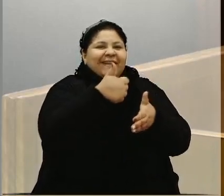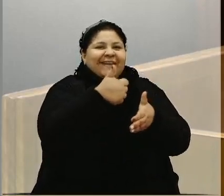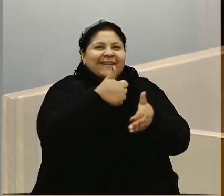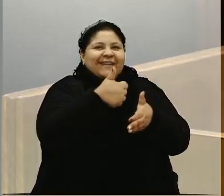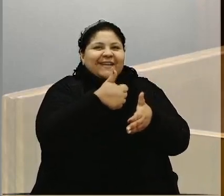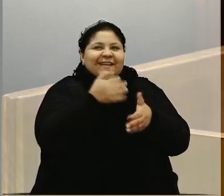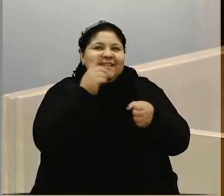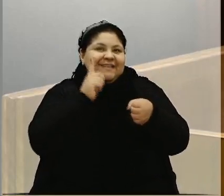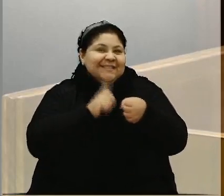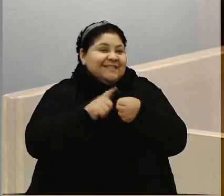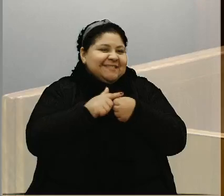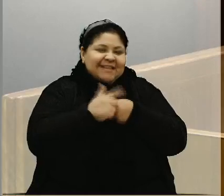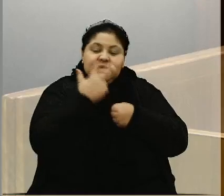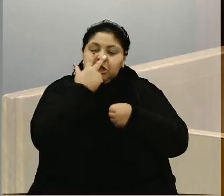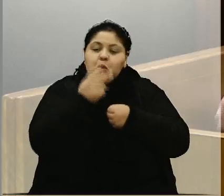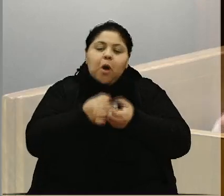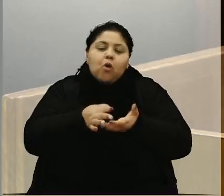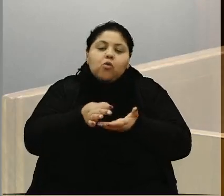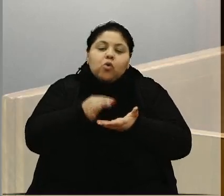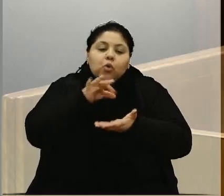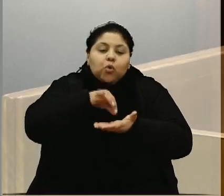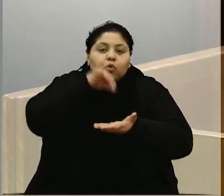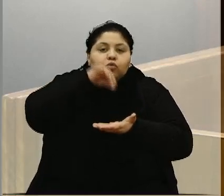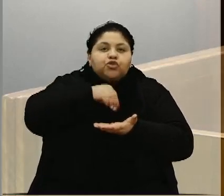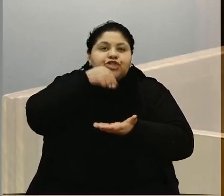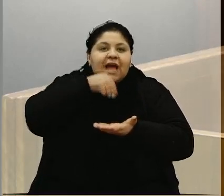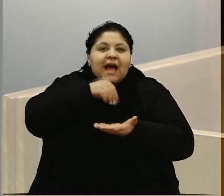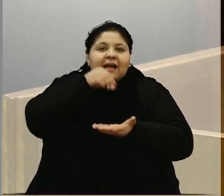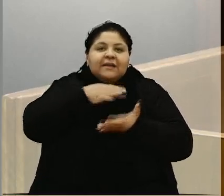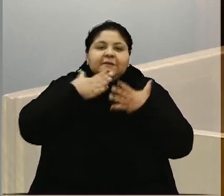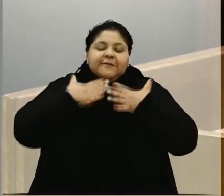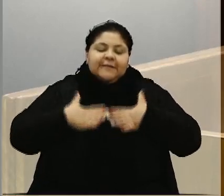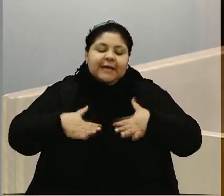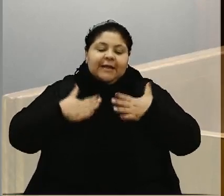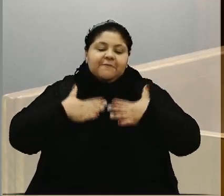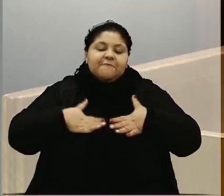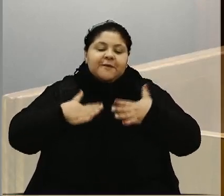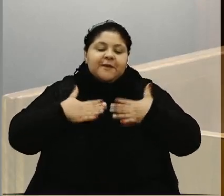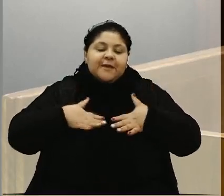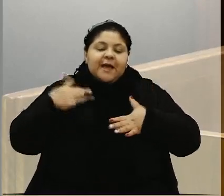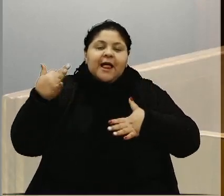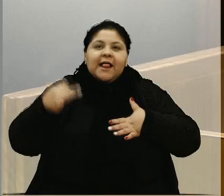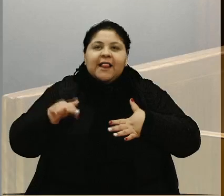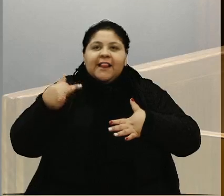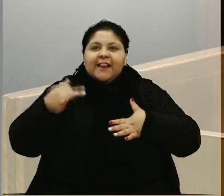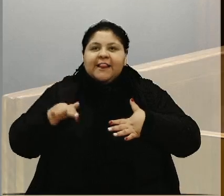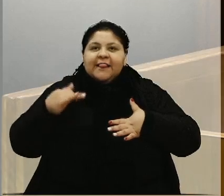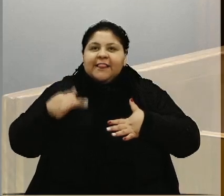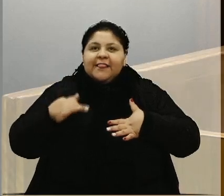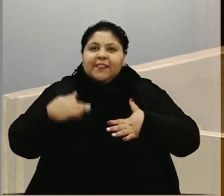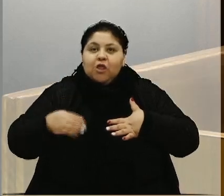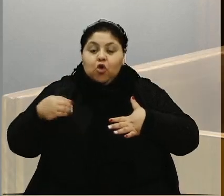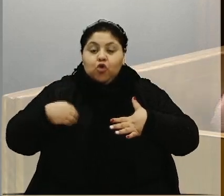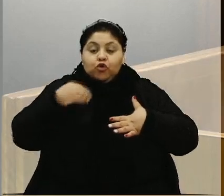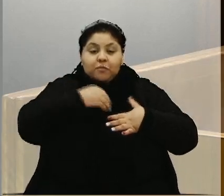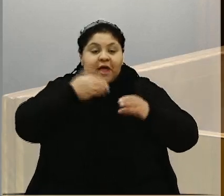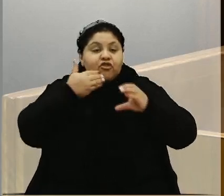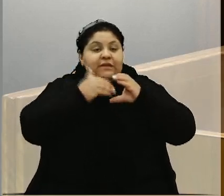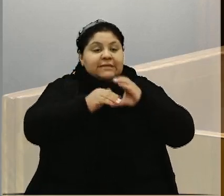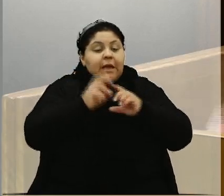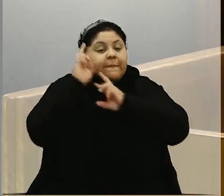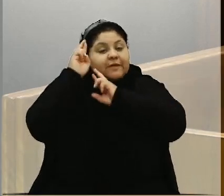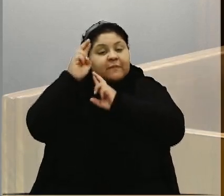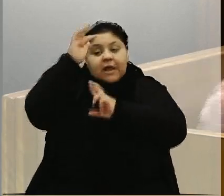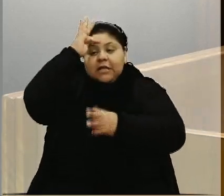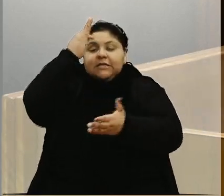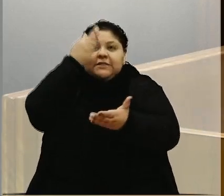receber o chá e, na verdade, chegando ali, eles recebem esperança e fé. E nós agradecemos o trabalho de cada um deles. Como também já ouvimos nas